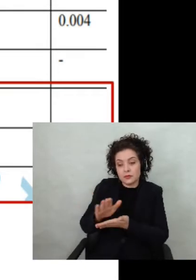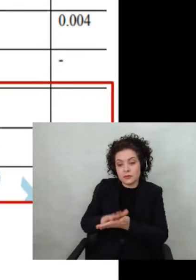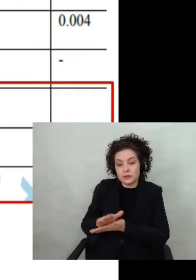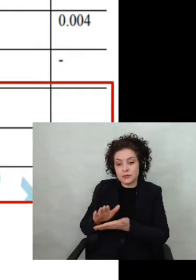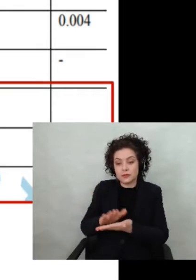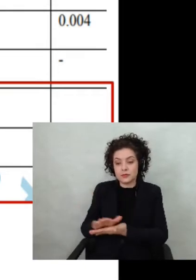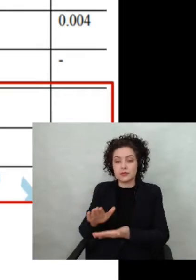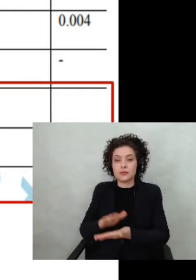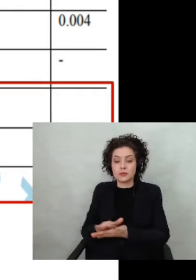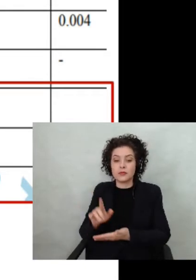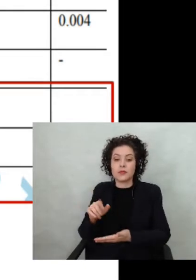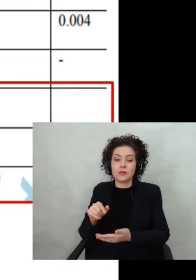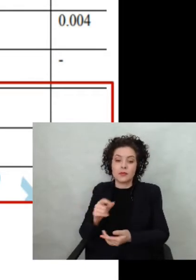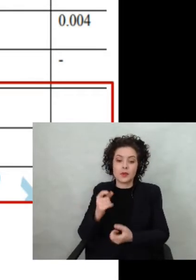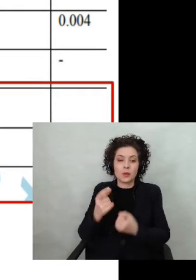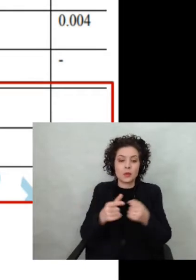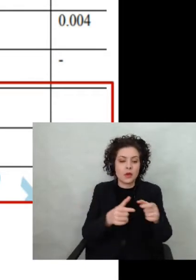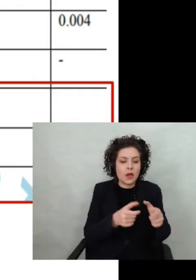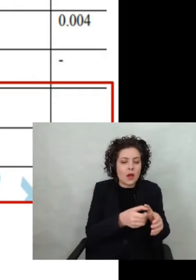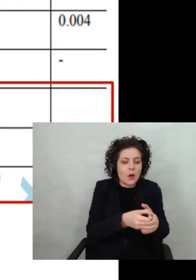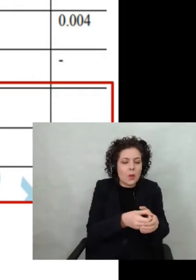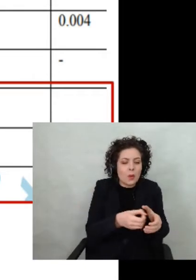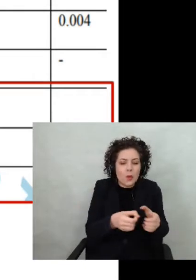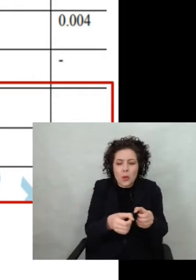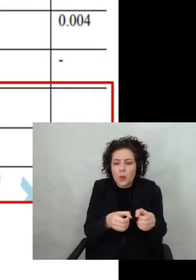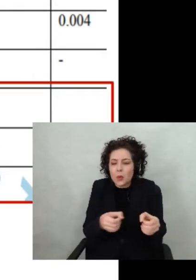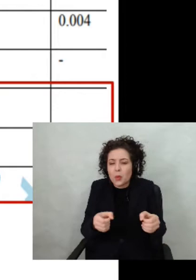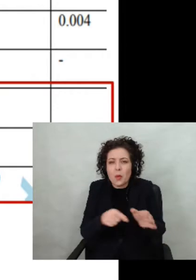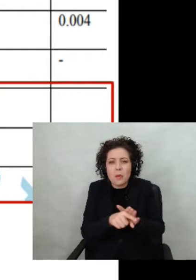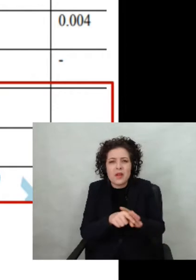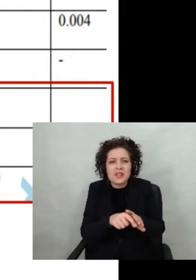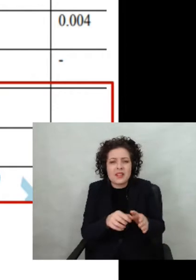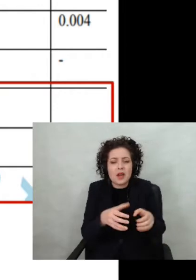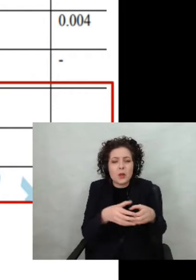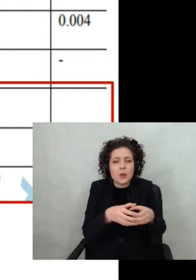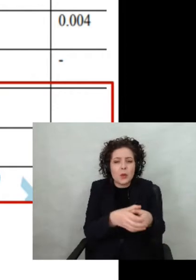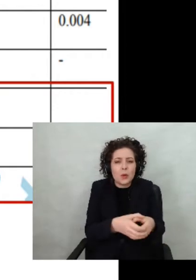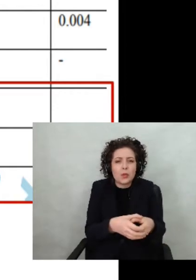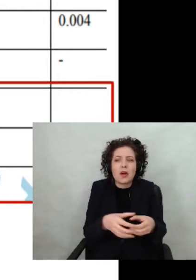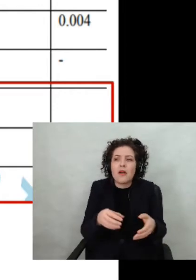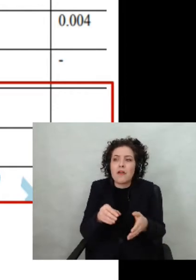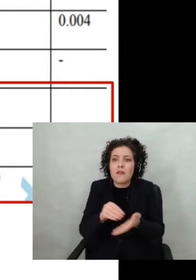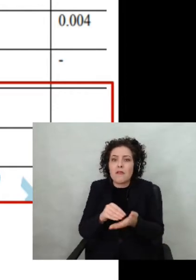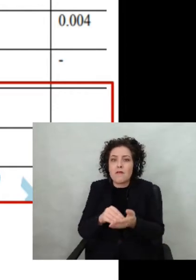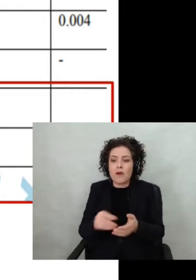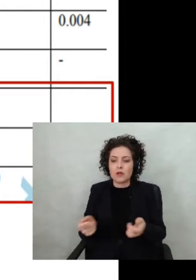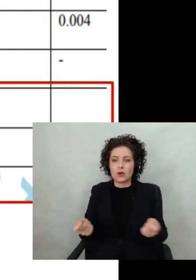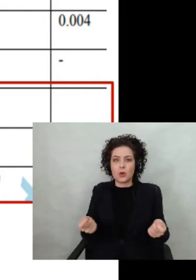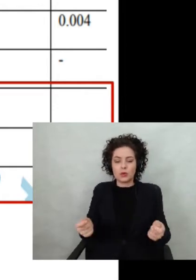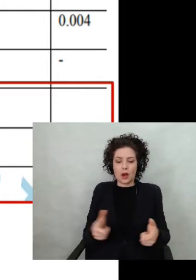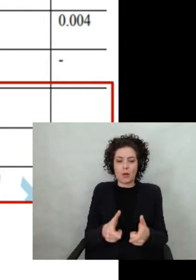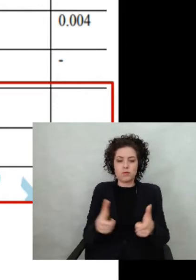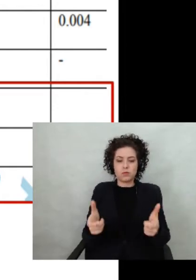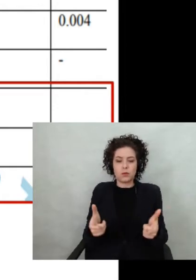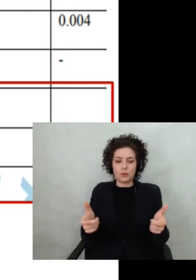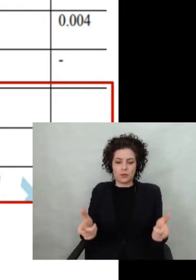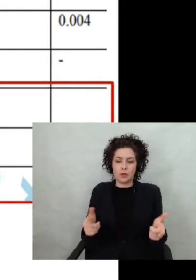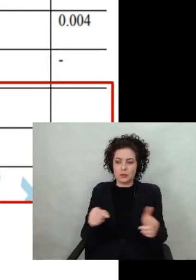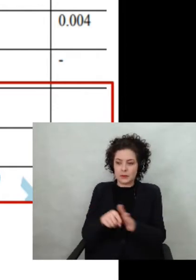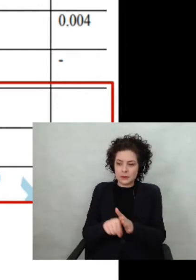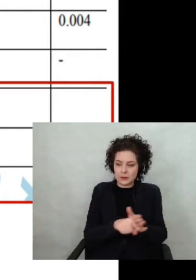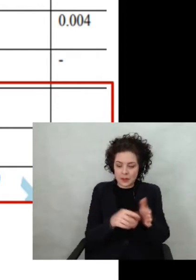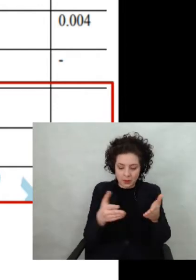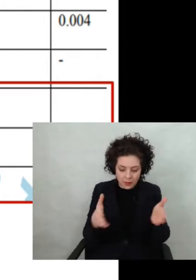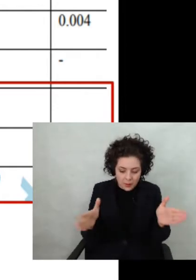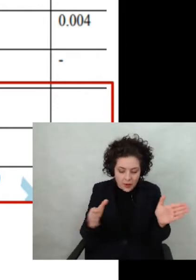caso, séries pequenas, e falta ainda na literatura estudos controlados, randomizados, que possam ter maiores